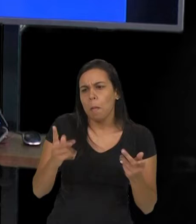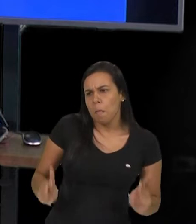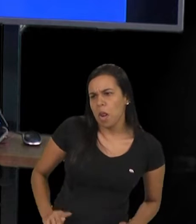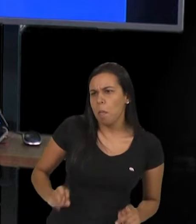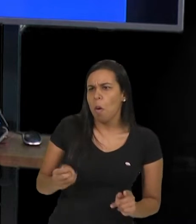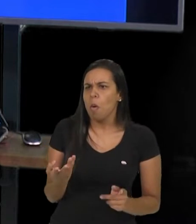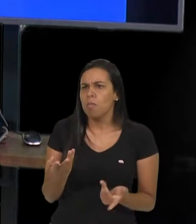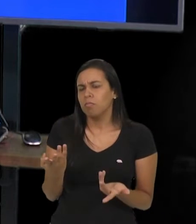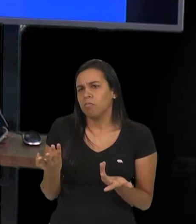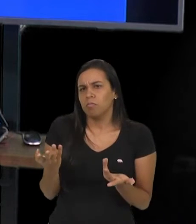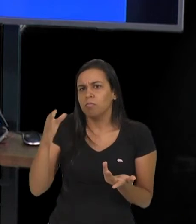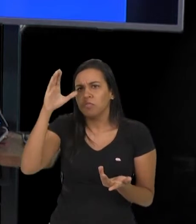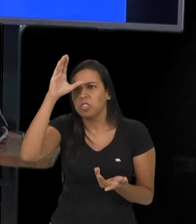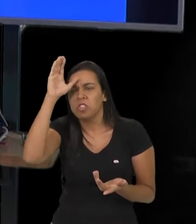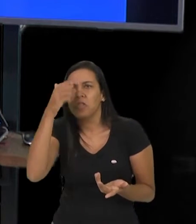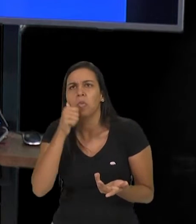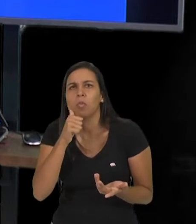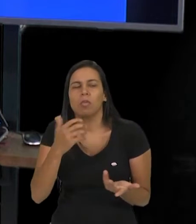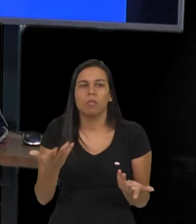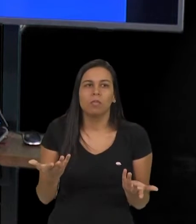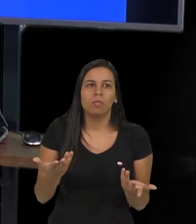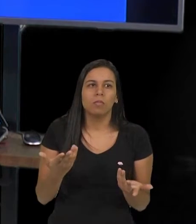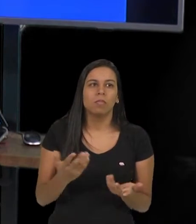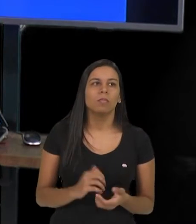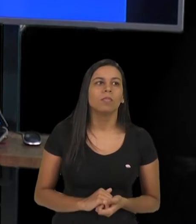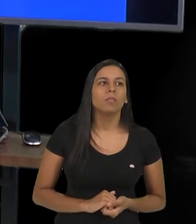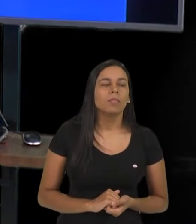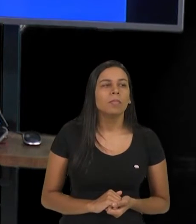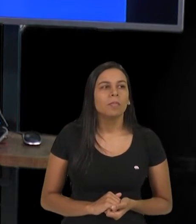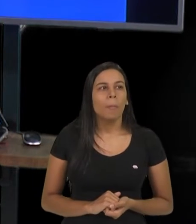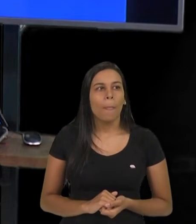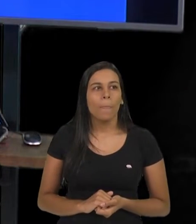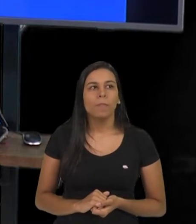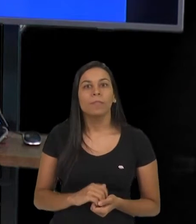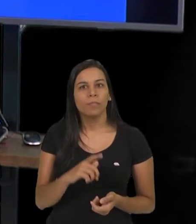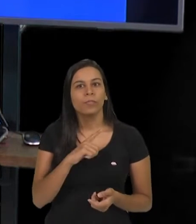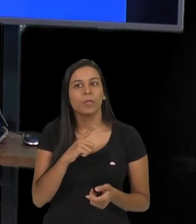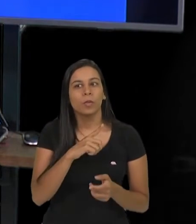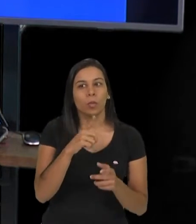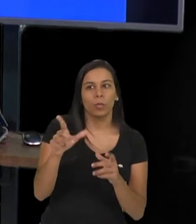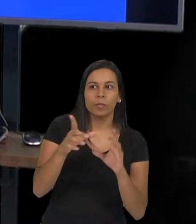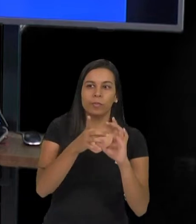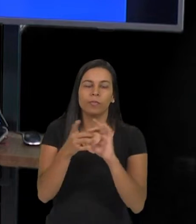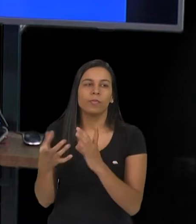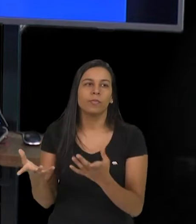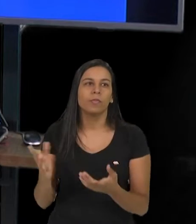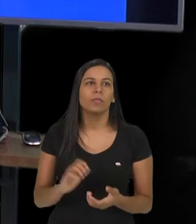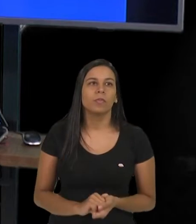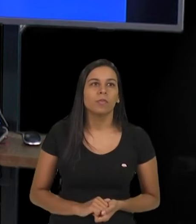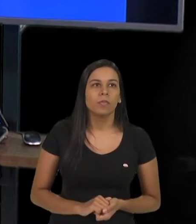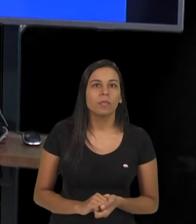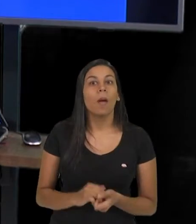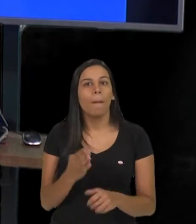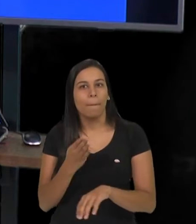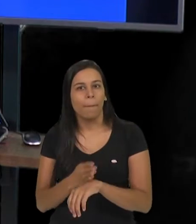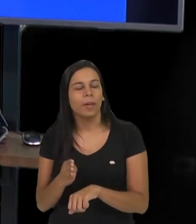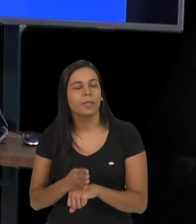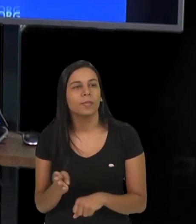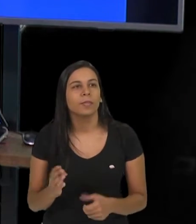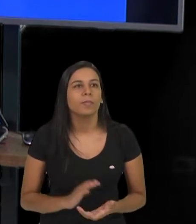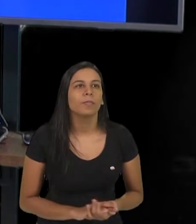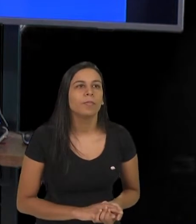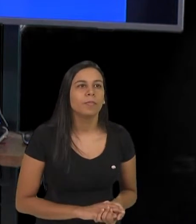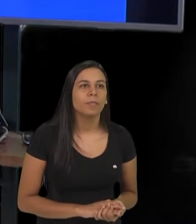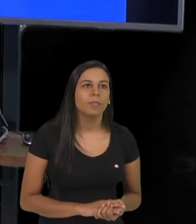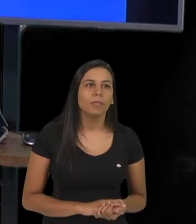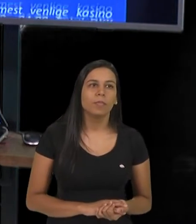agora eu já sei o que está acontecendo, eu me situo melhor. Até porque tem o resto do texto. Prática, né? Vamos agora meter um pouquinho a mão na massa